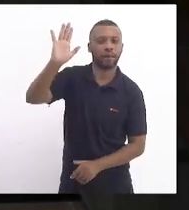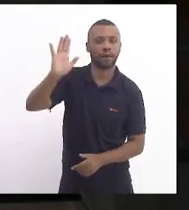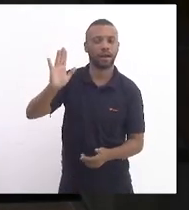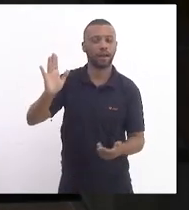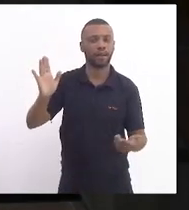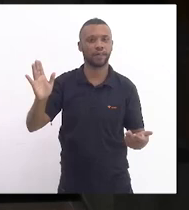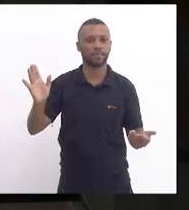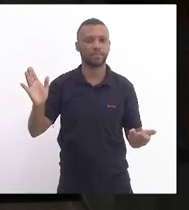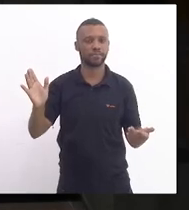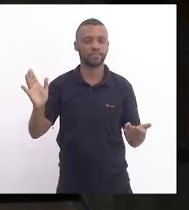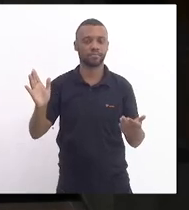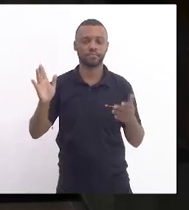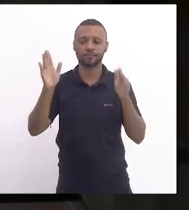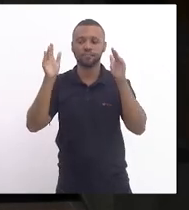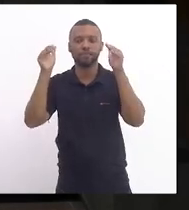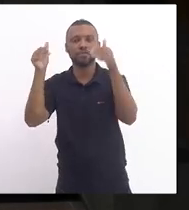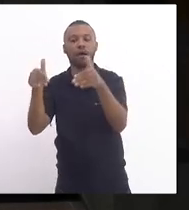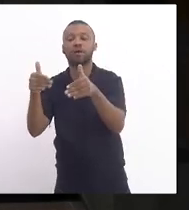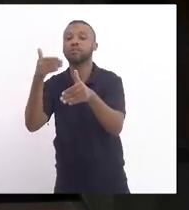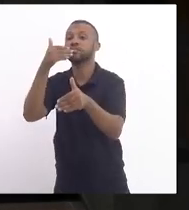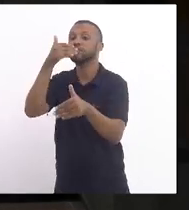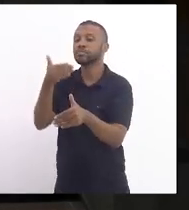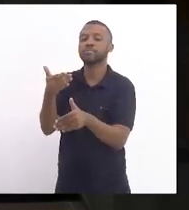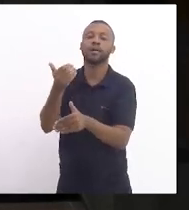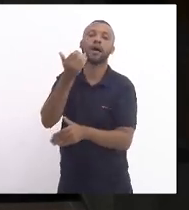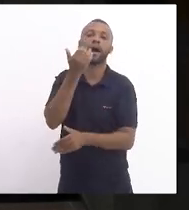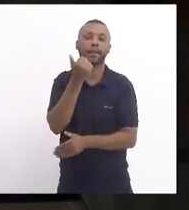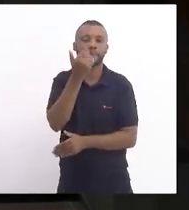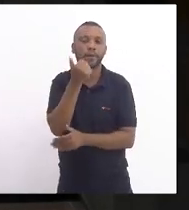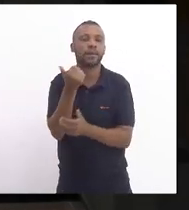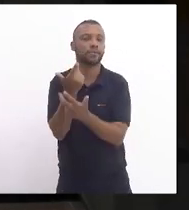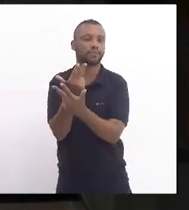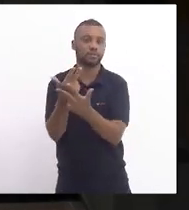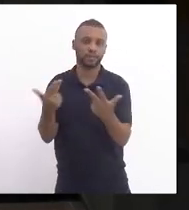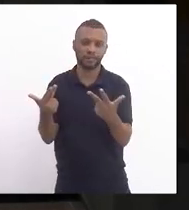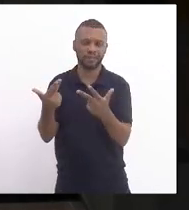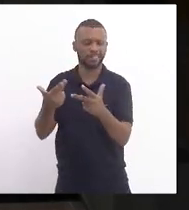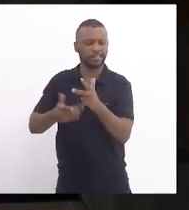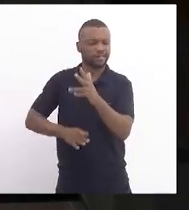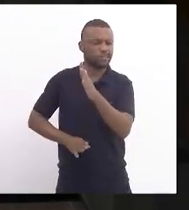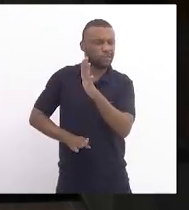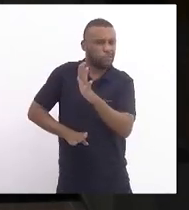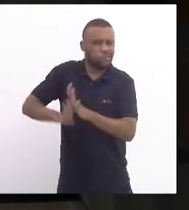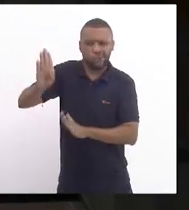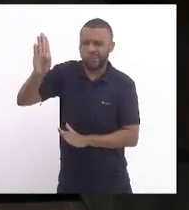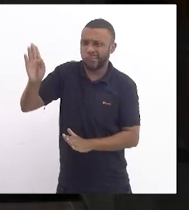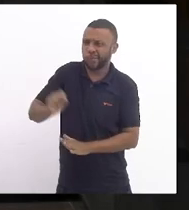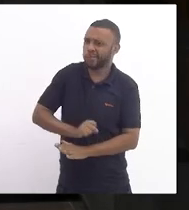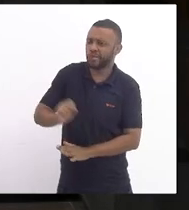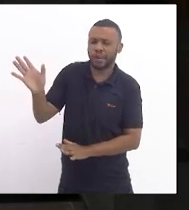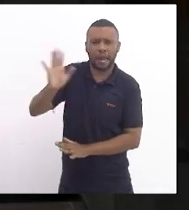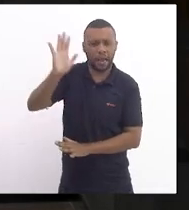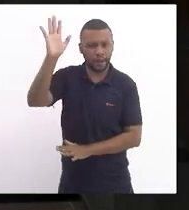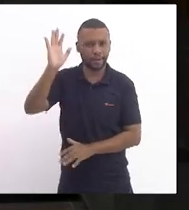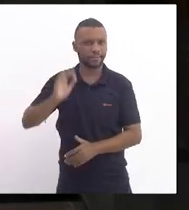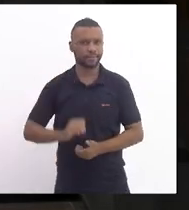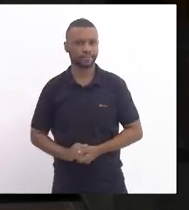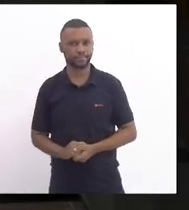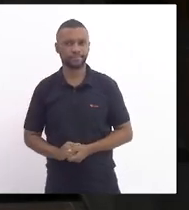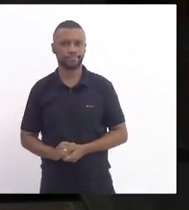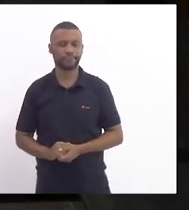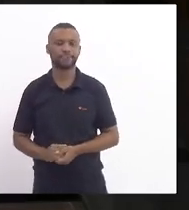dos gêneros alimentícios em disparada disparada de preços